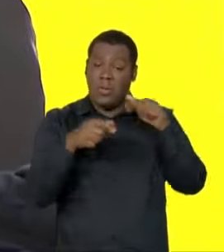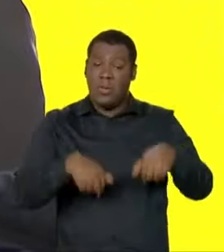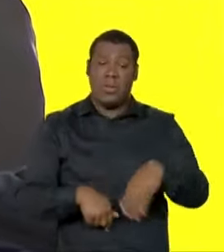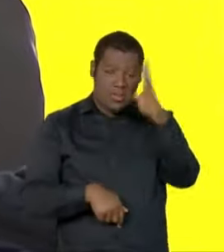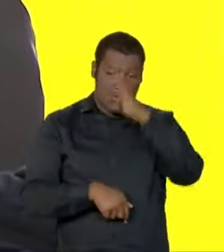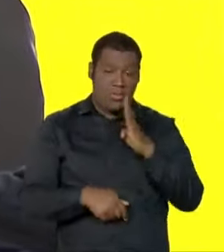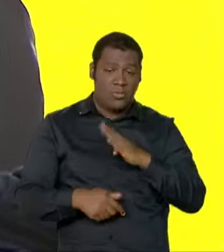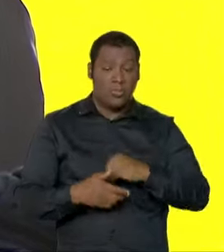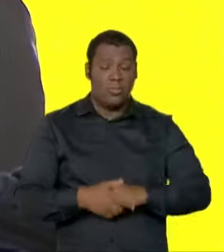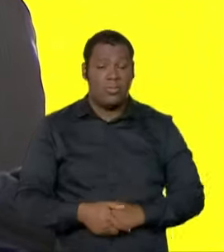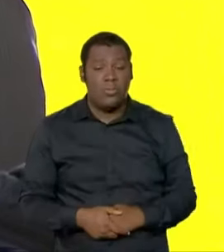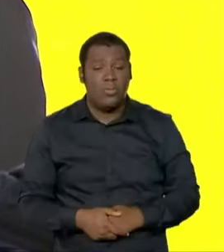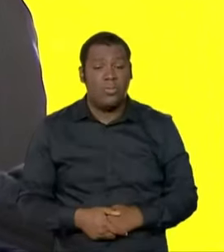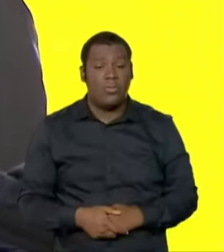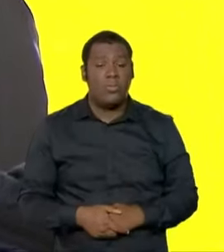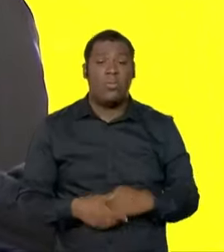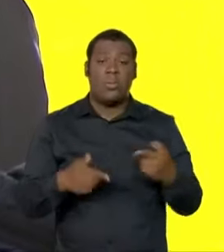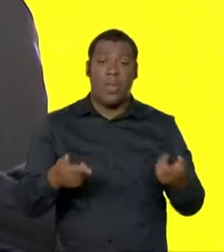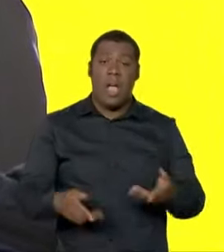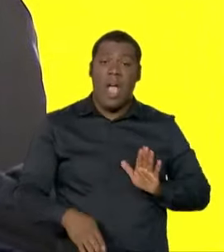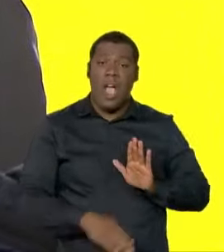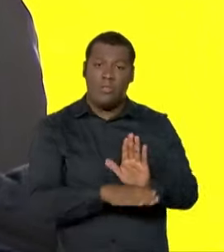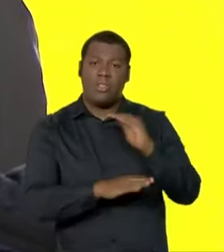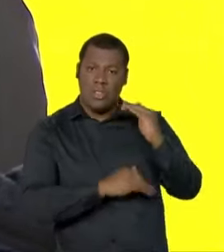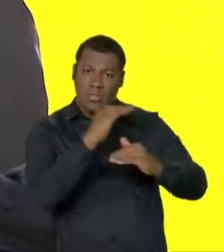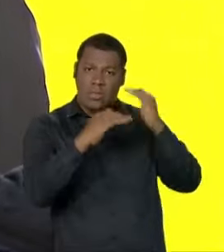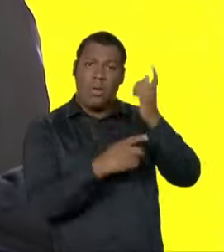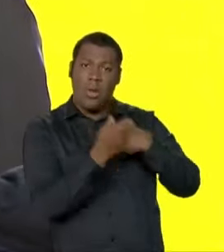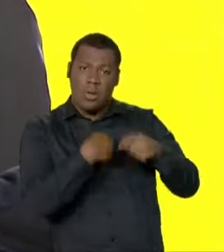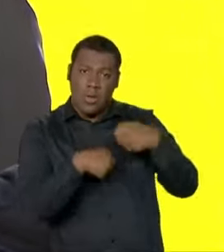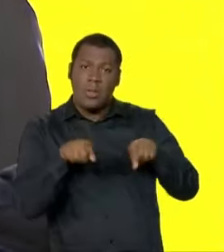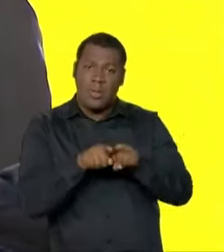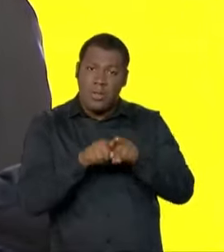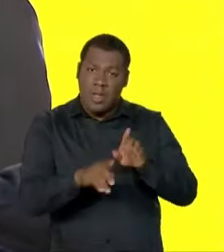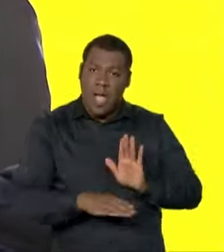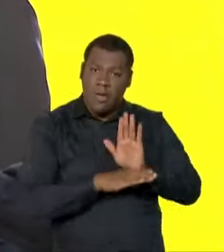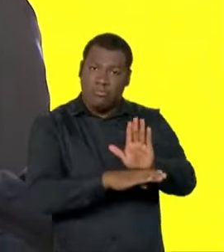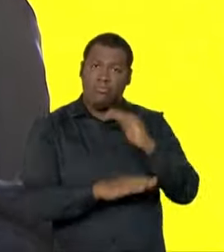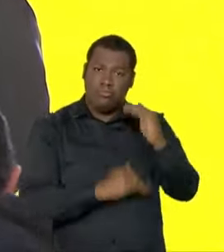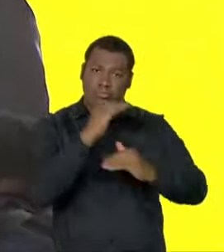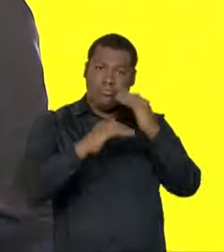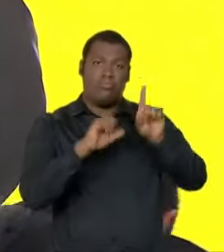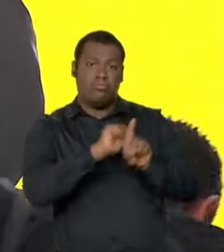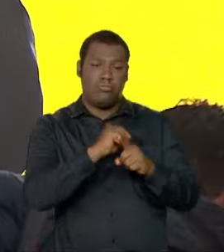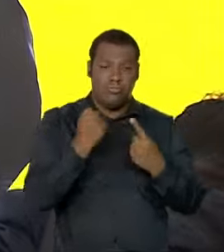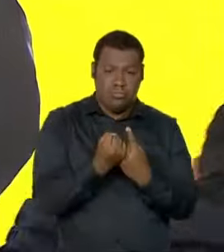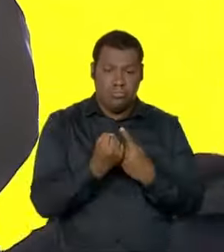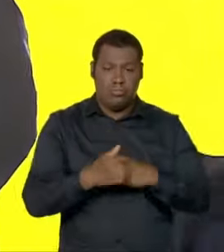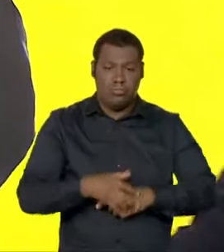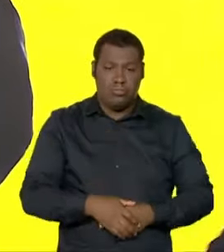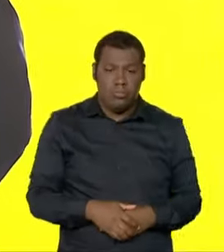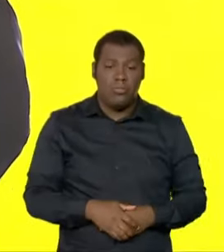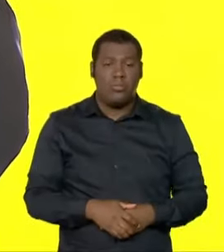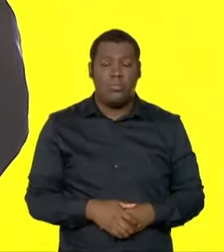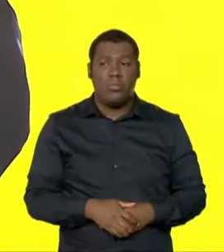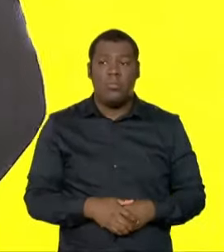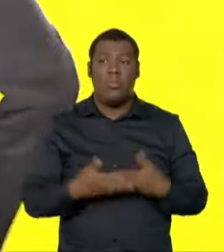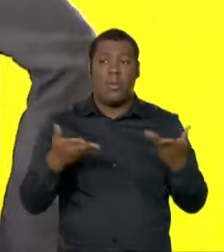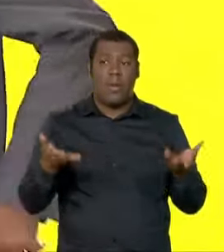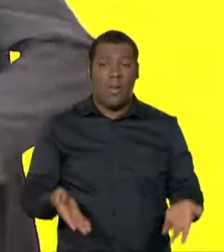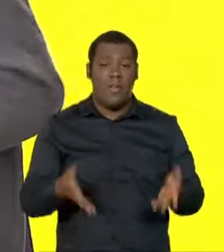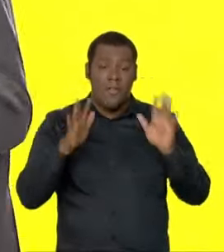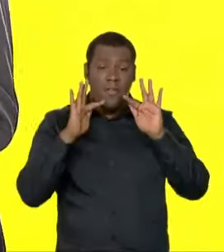Nós não geramos só desenvolvimento econômico, também desenvolvimento social. A gente aqui não imagina uma